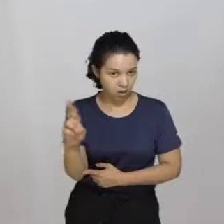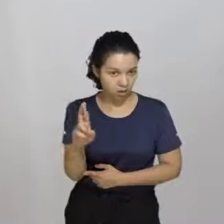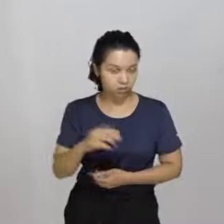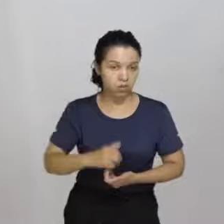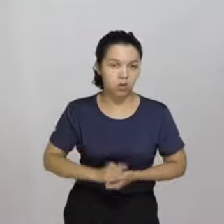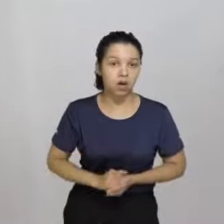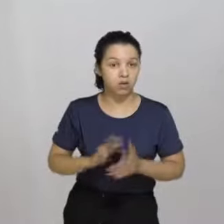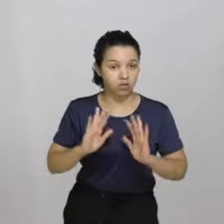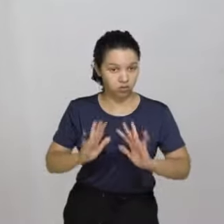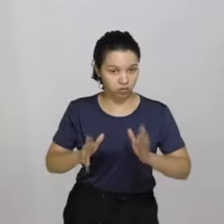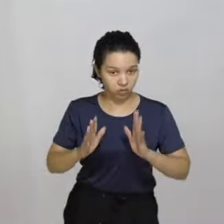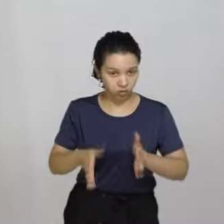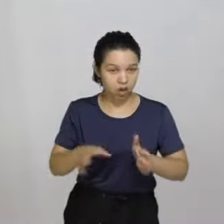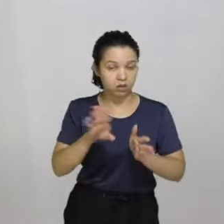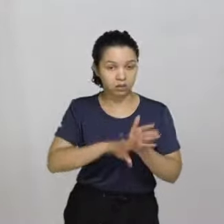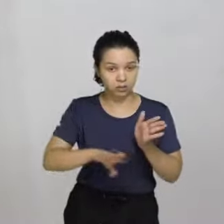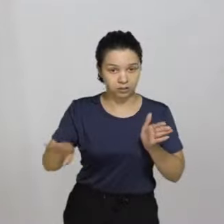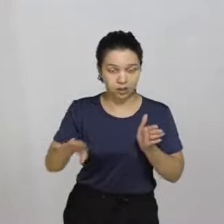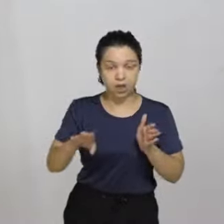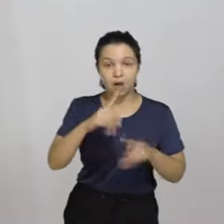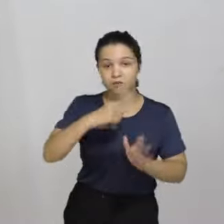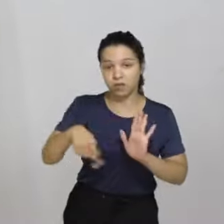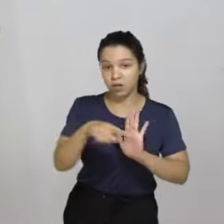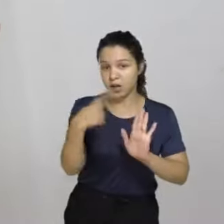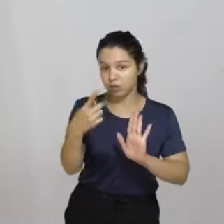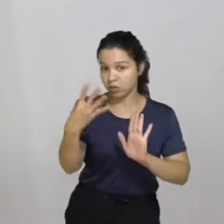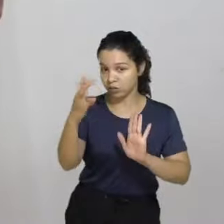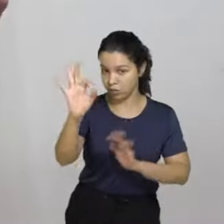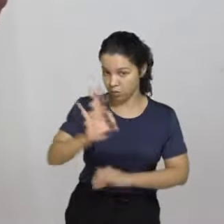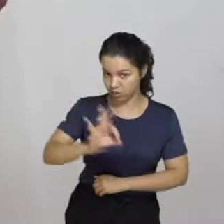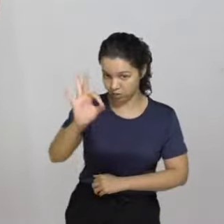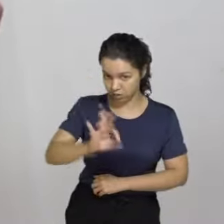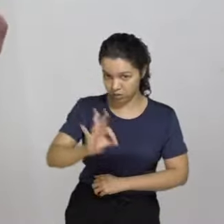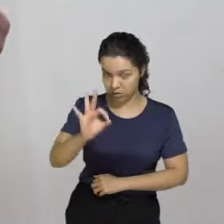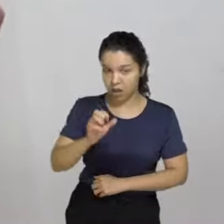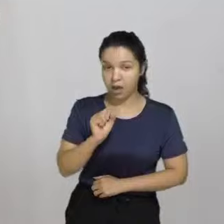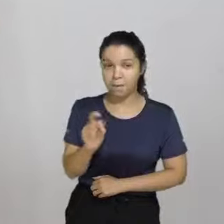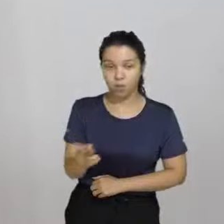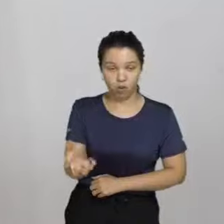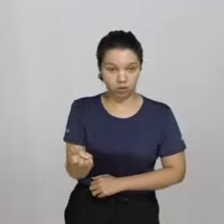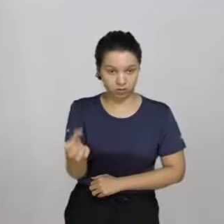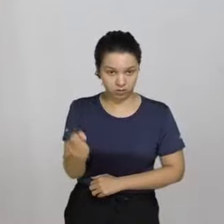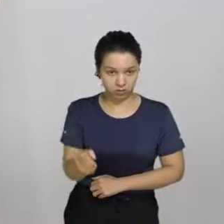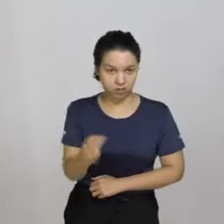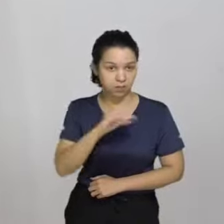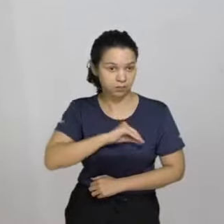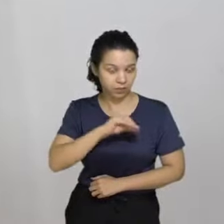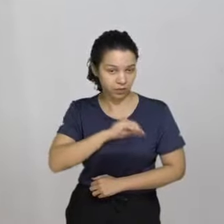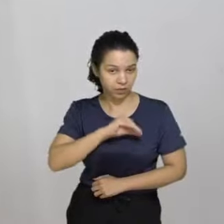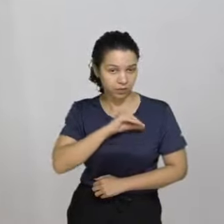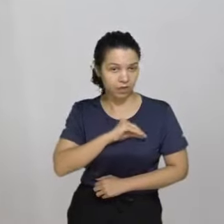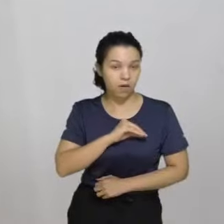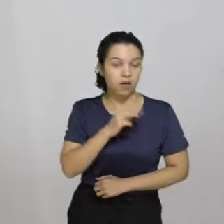imediato os 14%. Senhores aposentados que recebem vencimento de